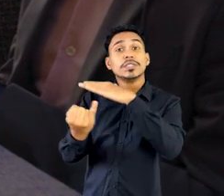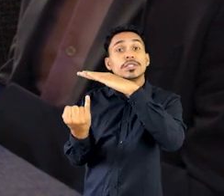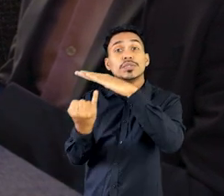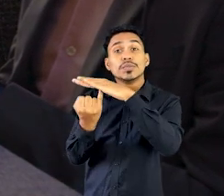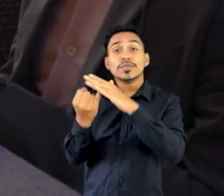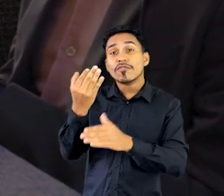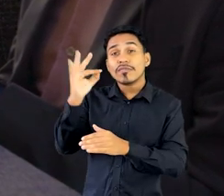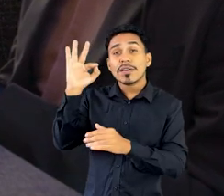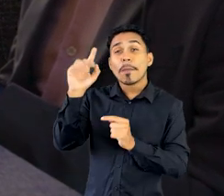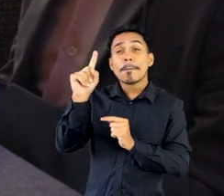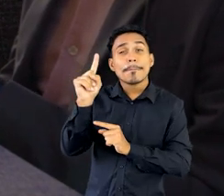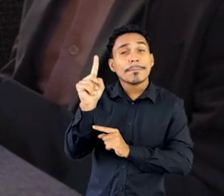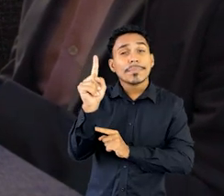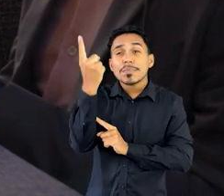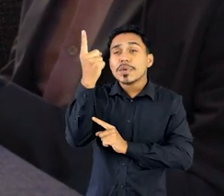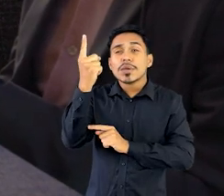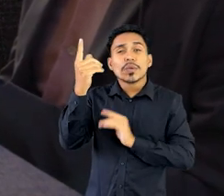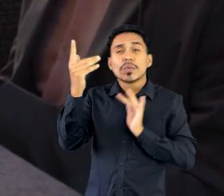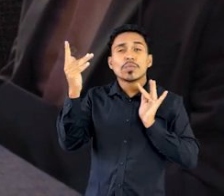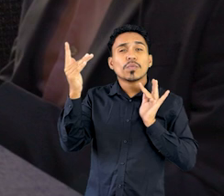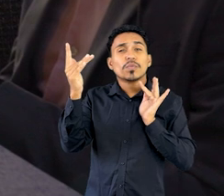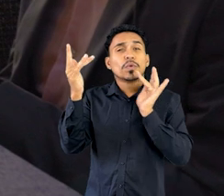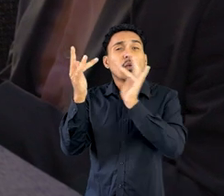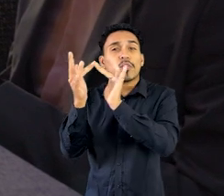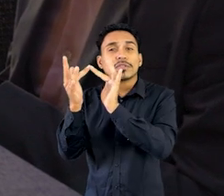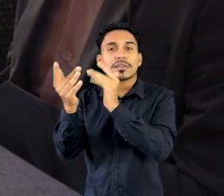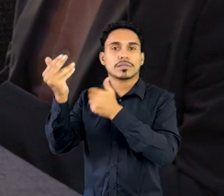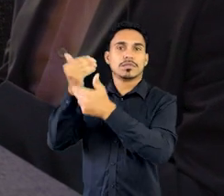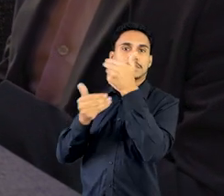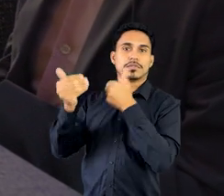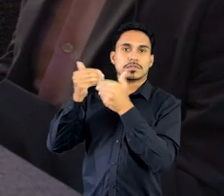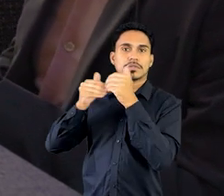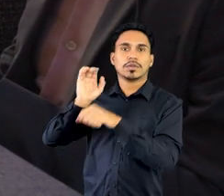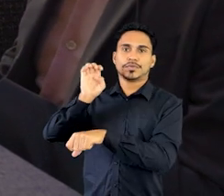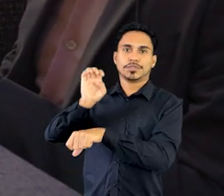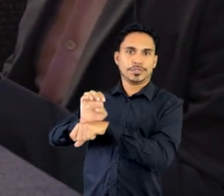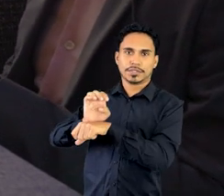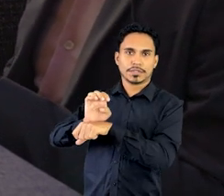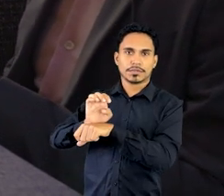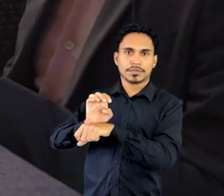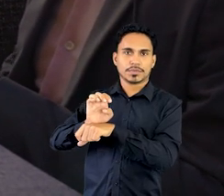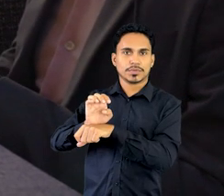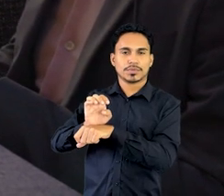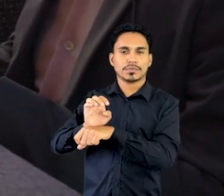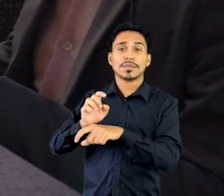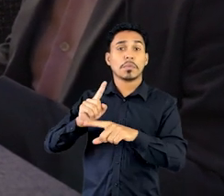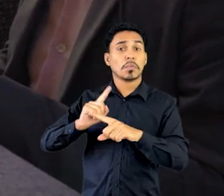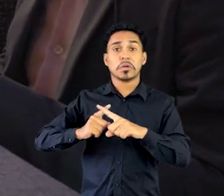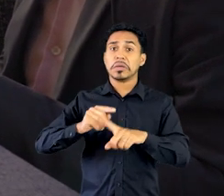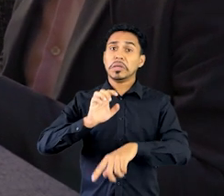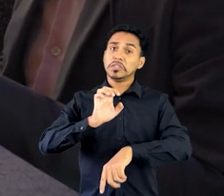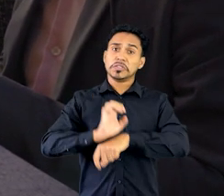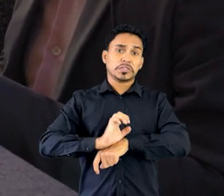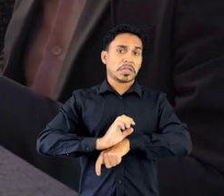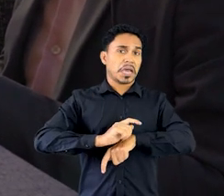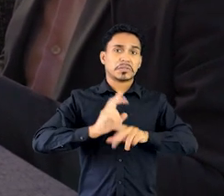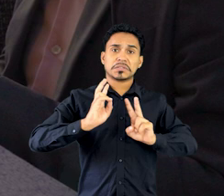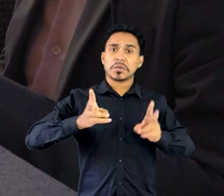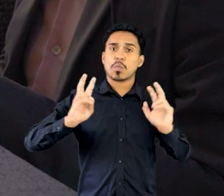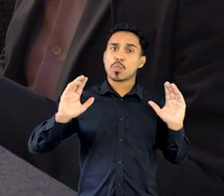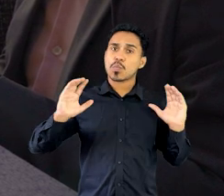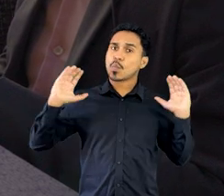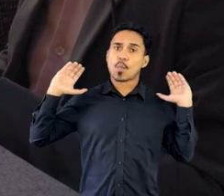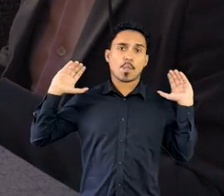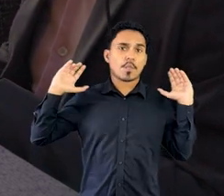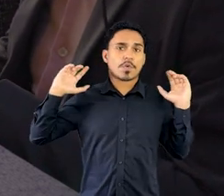é o primeiro contato Real que ele tem com um estado que não é um estado punitivista que